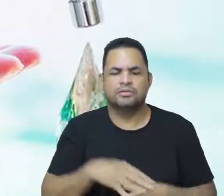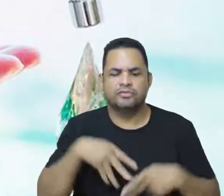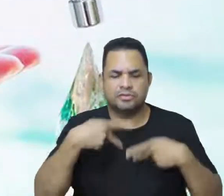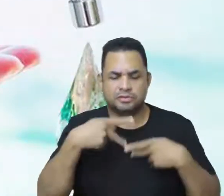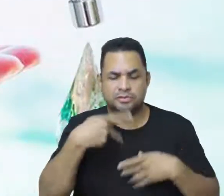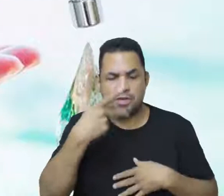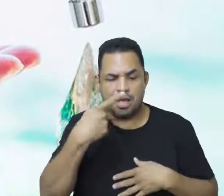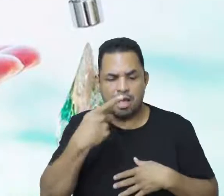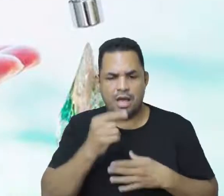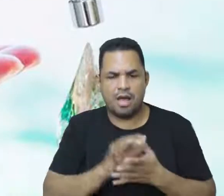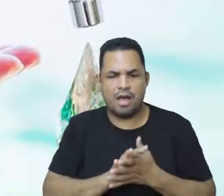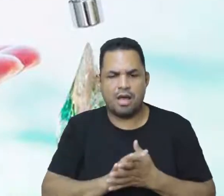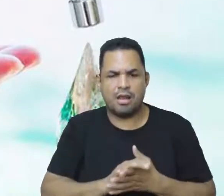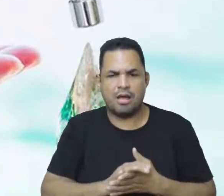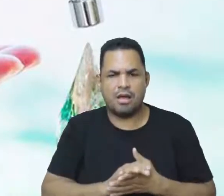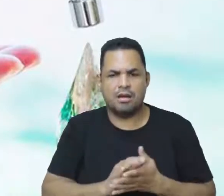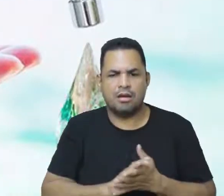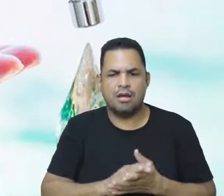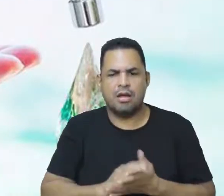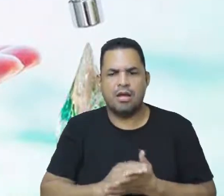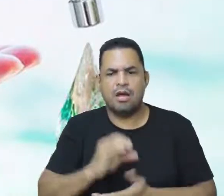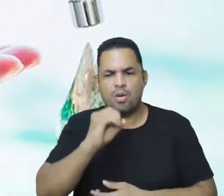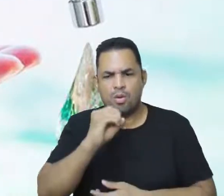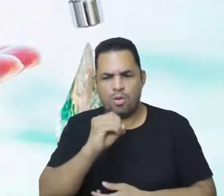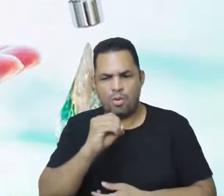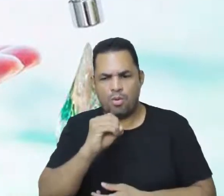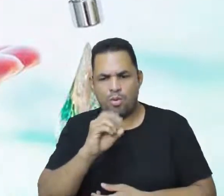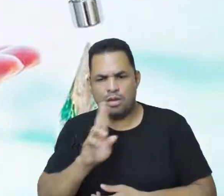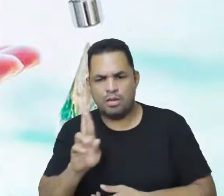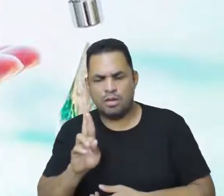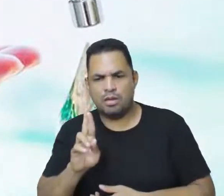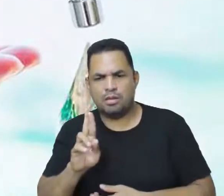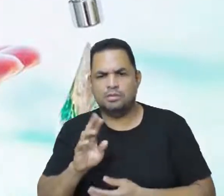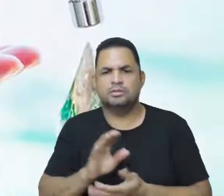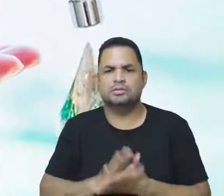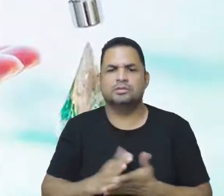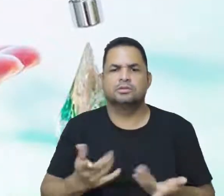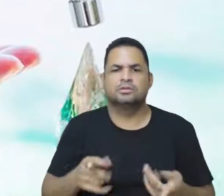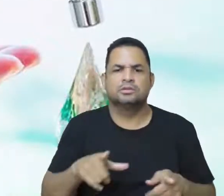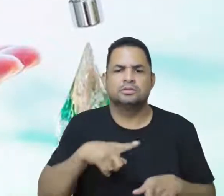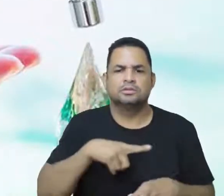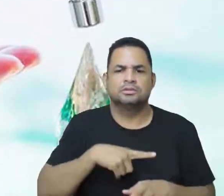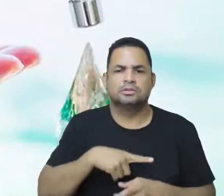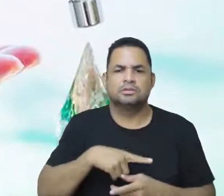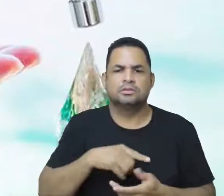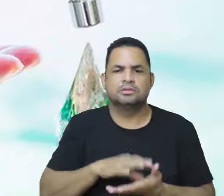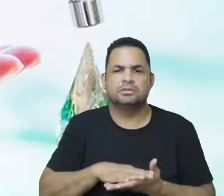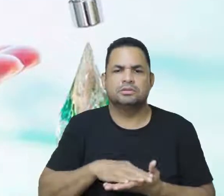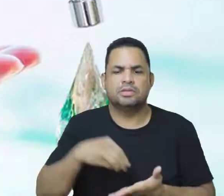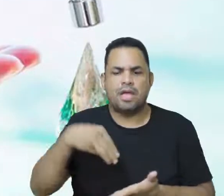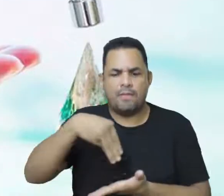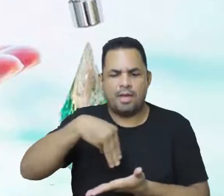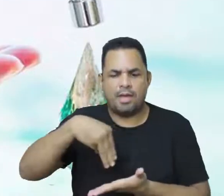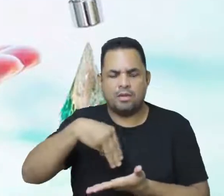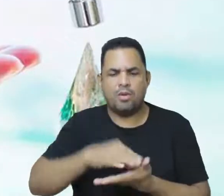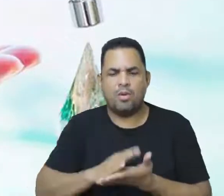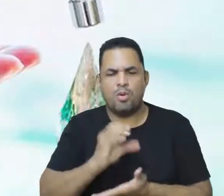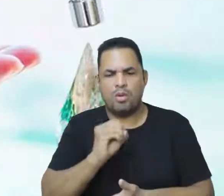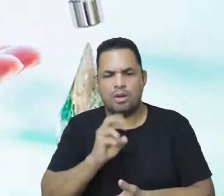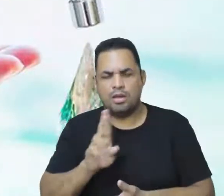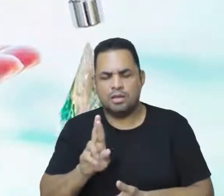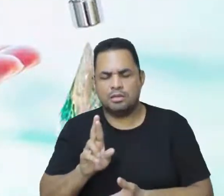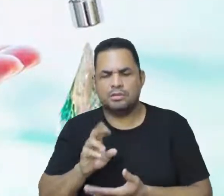nacional, Oriente Médio tem crise por causa de água. Quando você estudou história, que você viu a